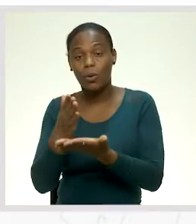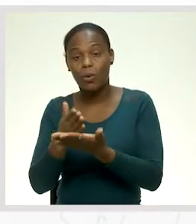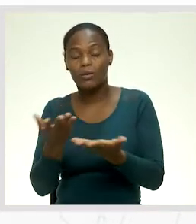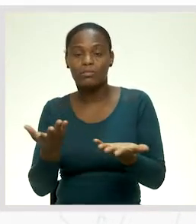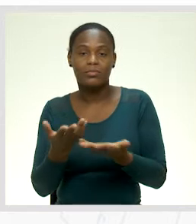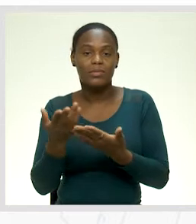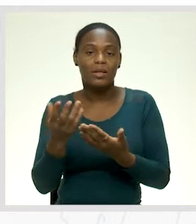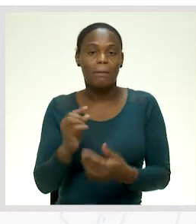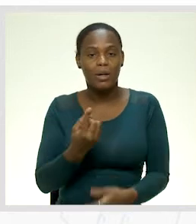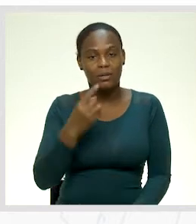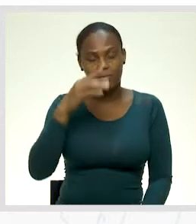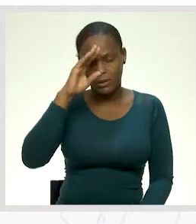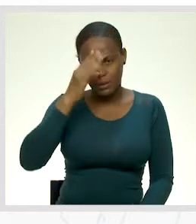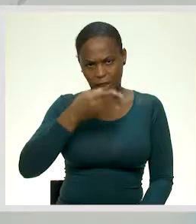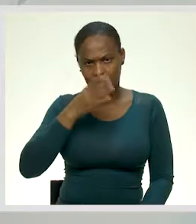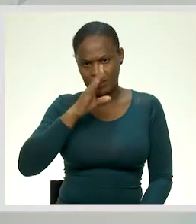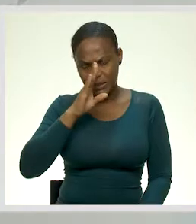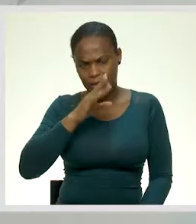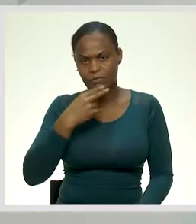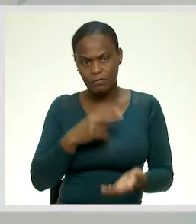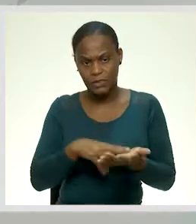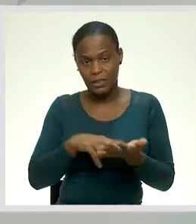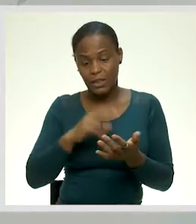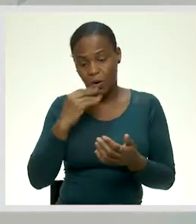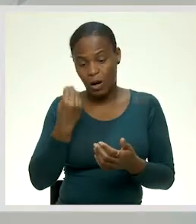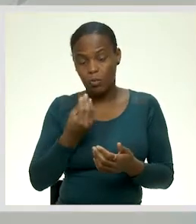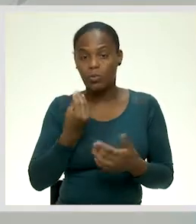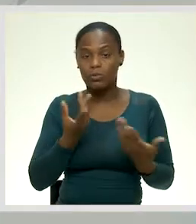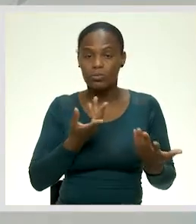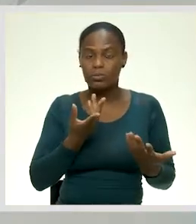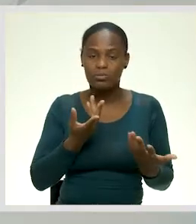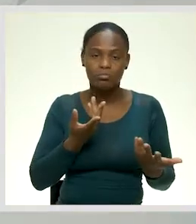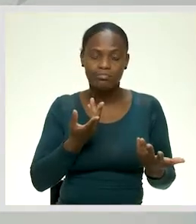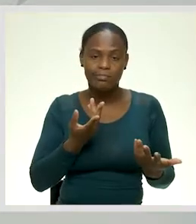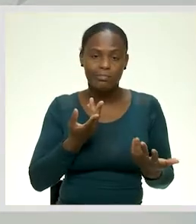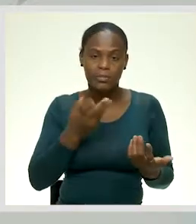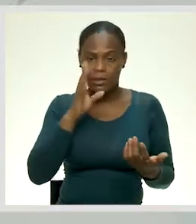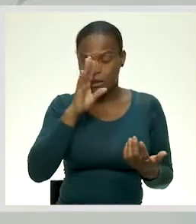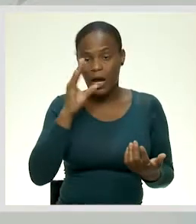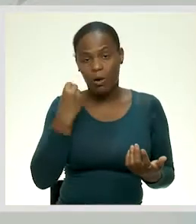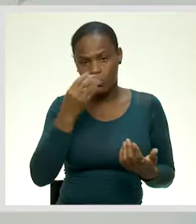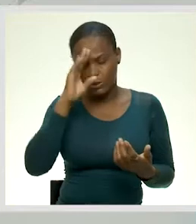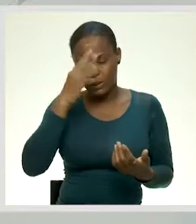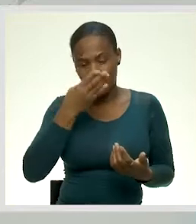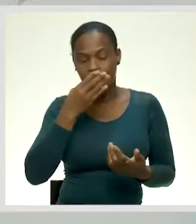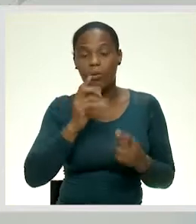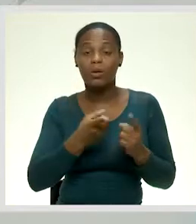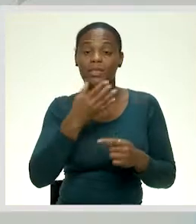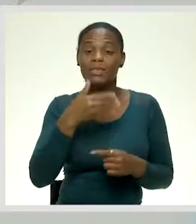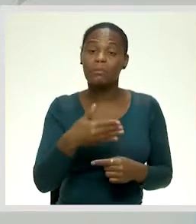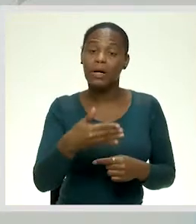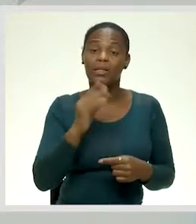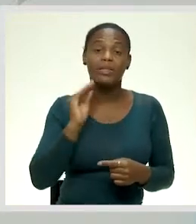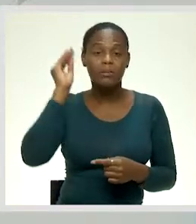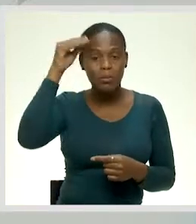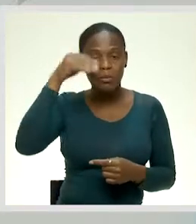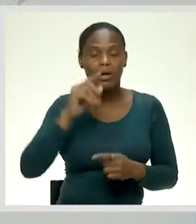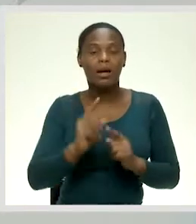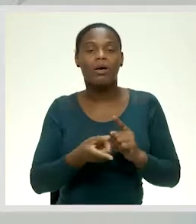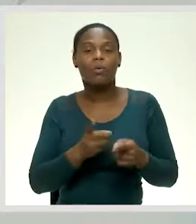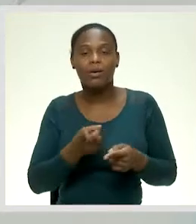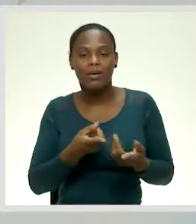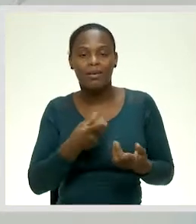saber se, de facto, os alunos se já sabem o que é que significa a Semana da República e o que é que